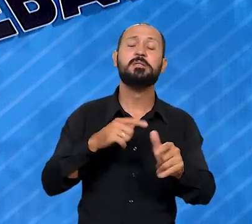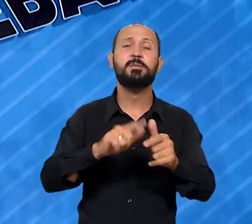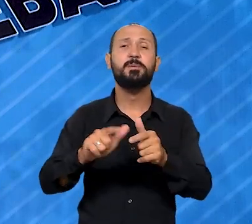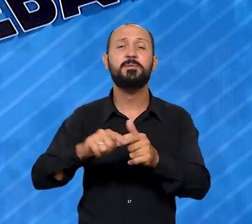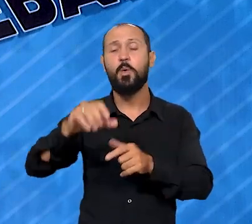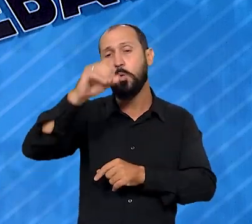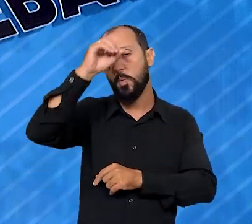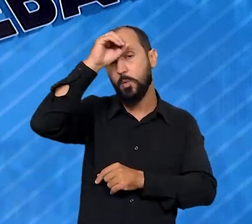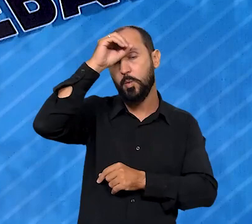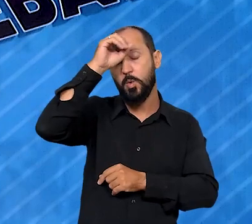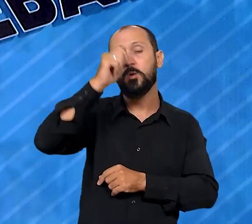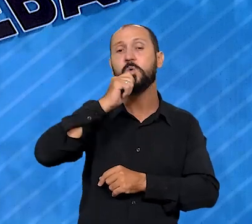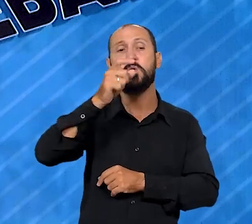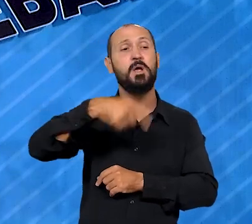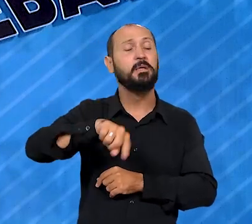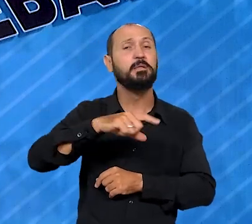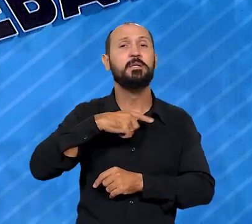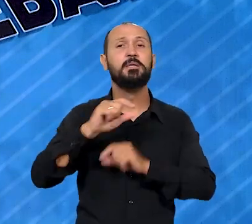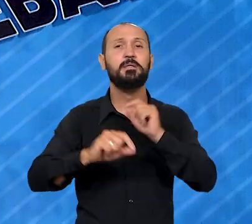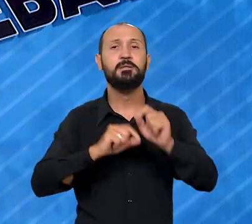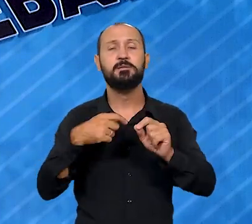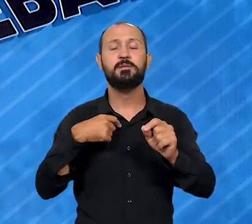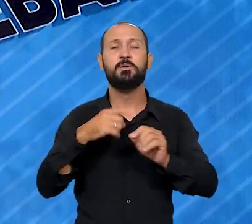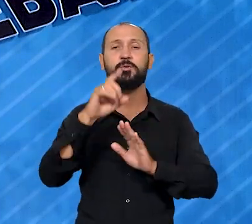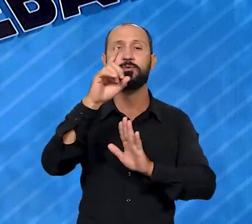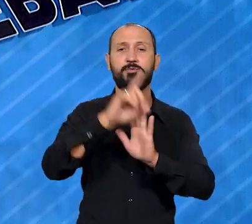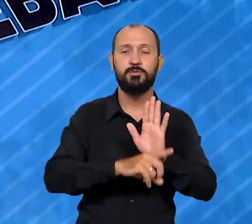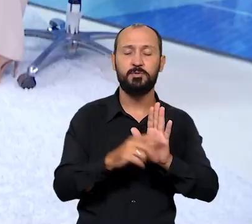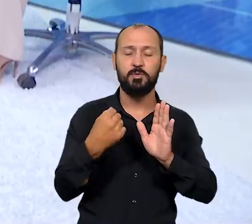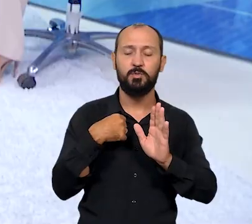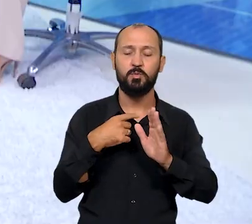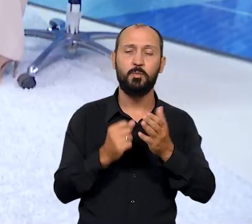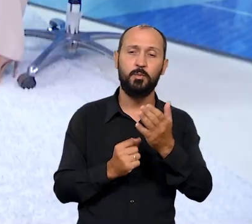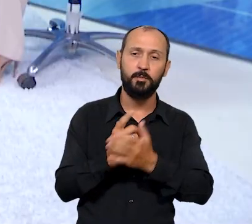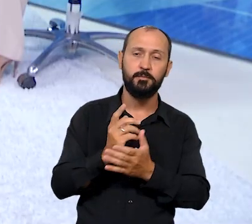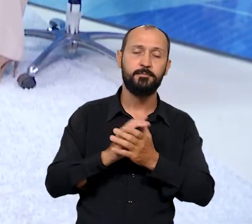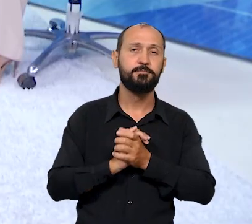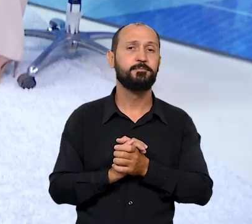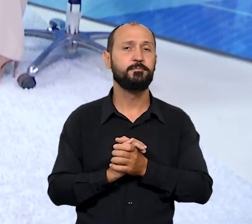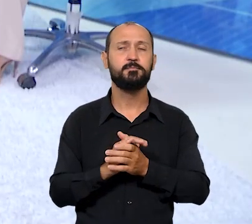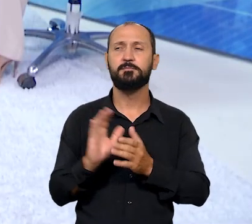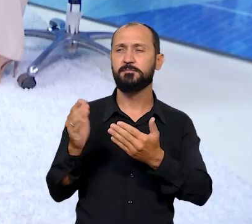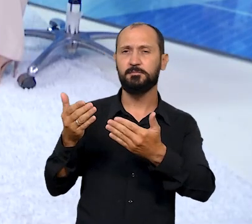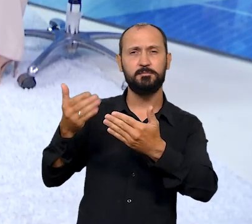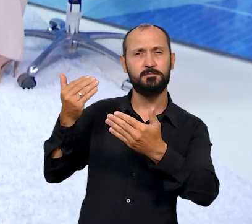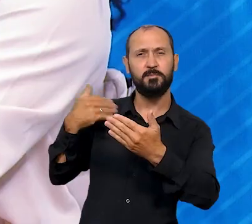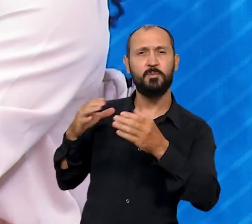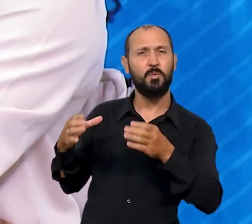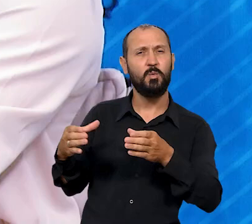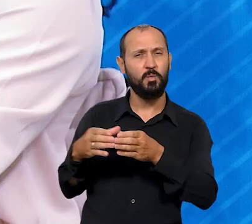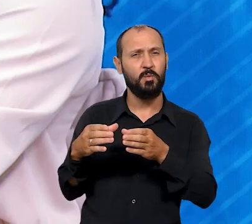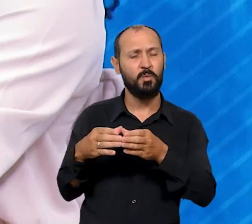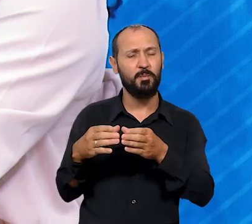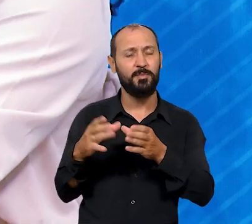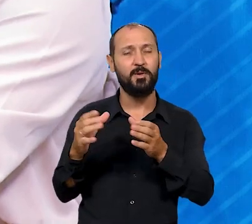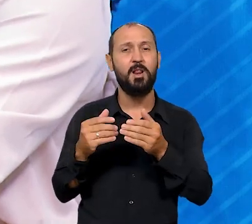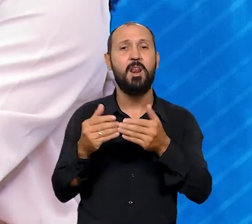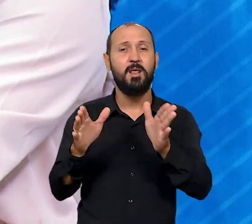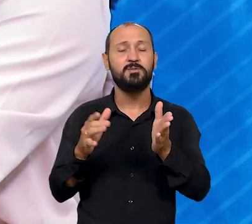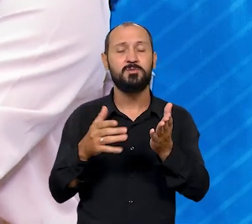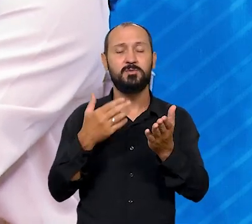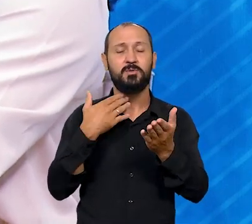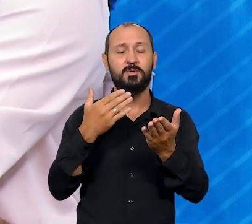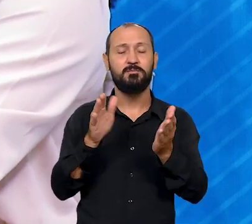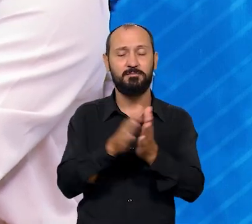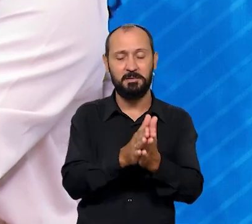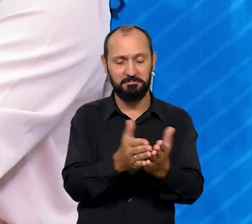e amenizar esse desconhecimento que existe ainda sobre os nossos direitos como consumidores. E recentemente a